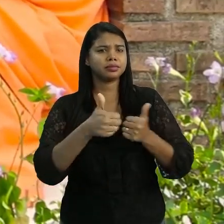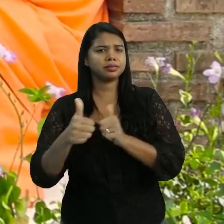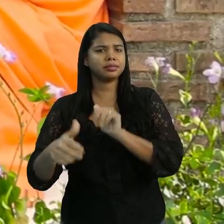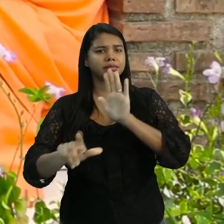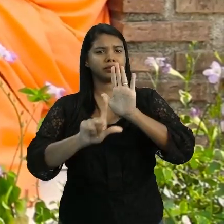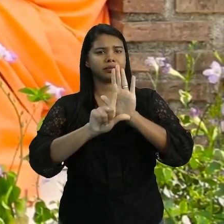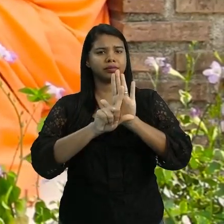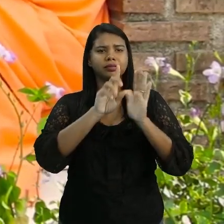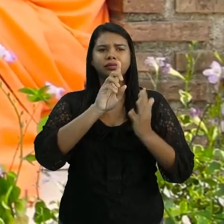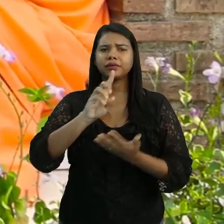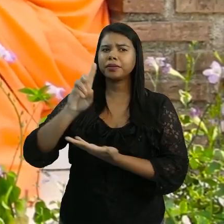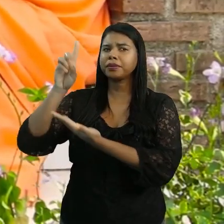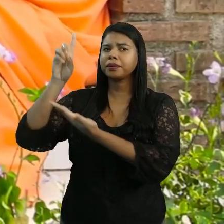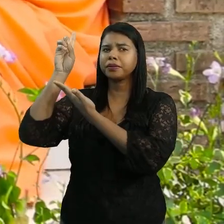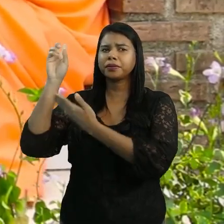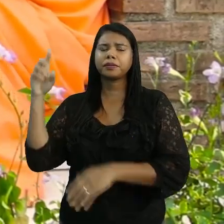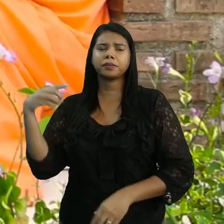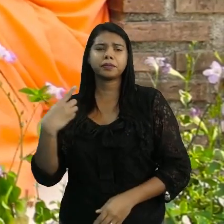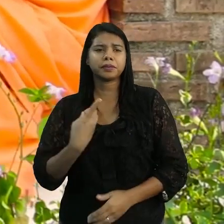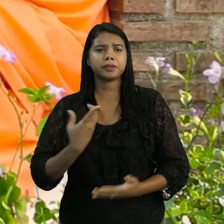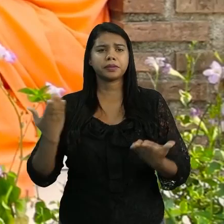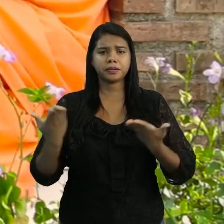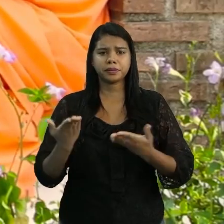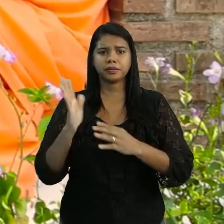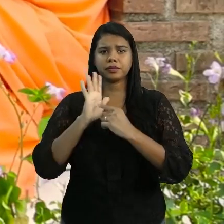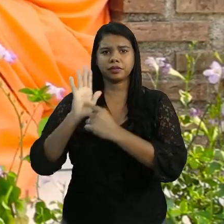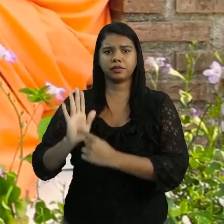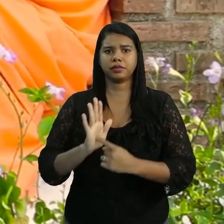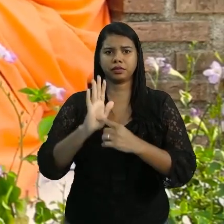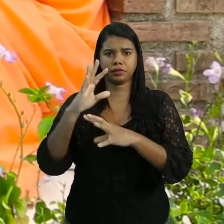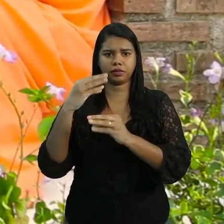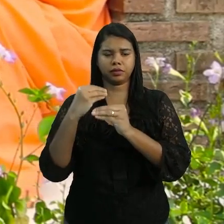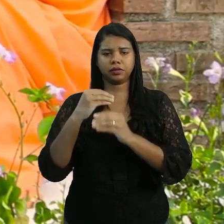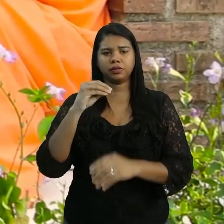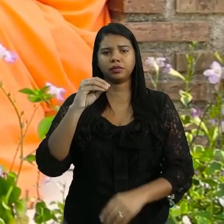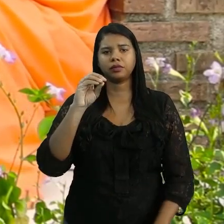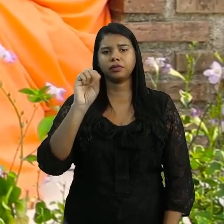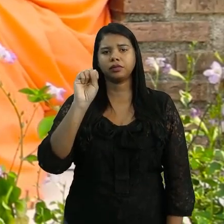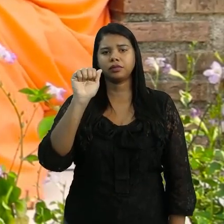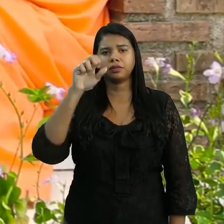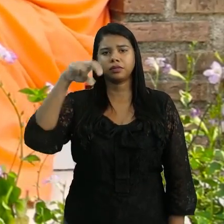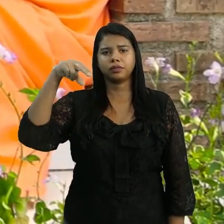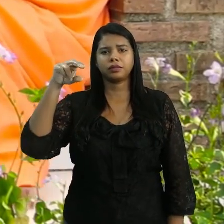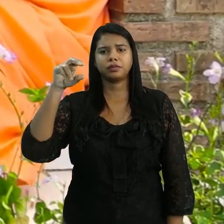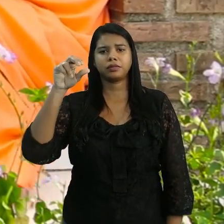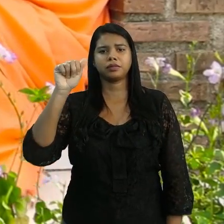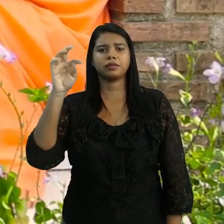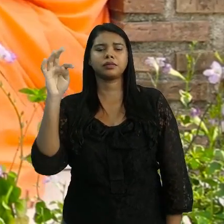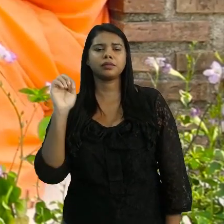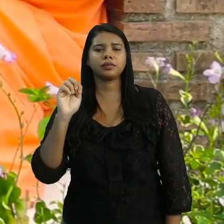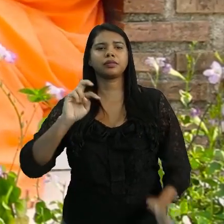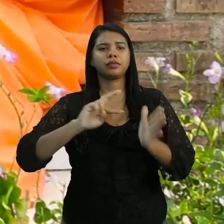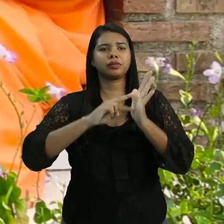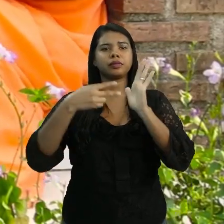Bom dia para todos, para você, Renato. Para a gente é um prazer muito grande estar aqui recebendo vocês, toda a sua equipe.